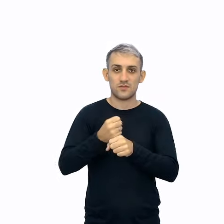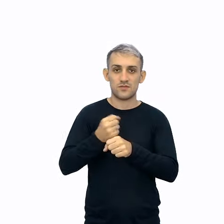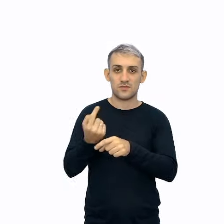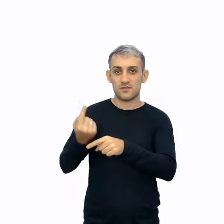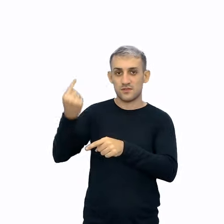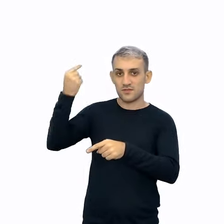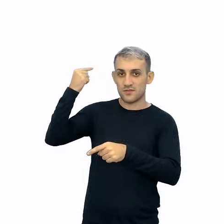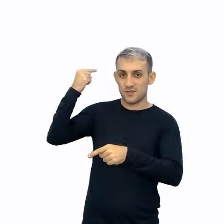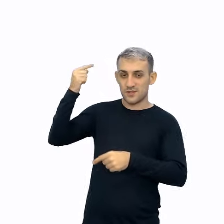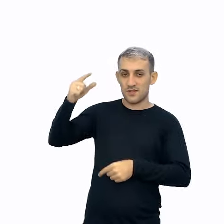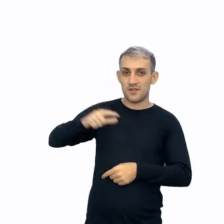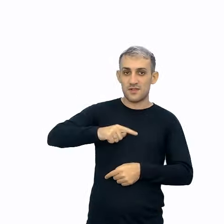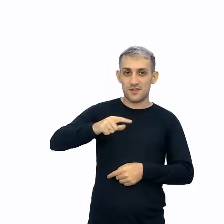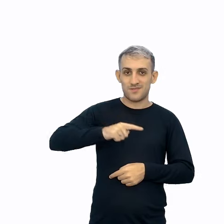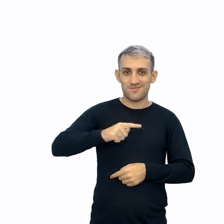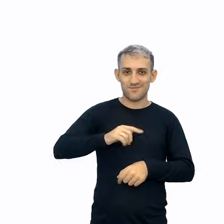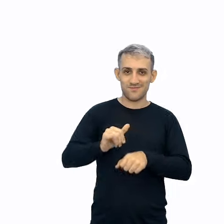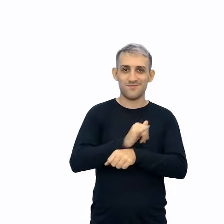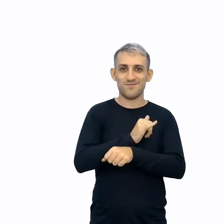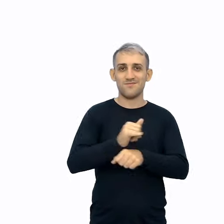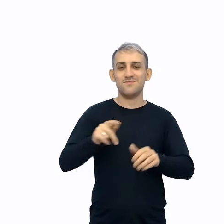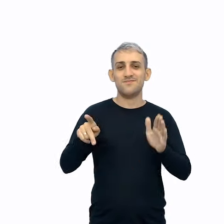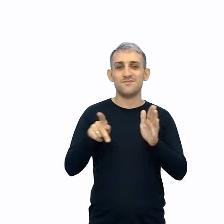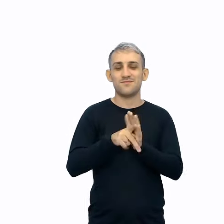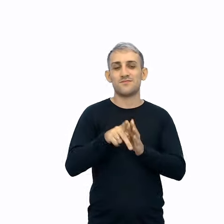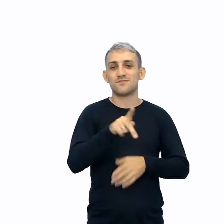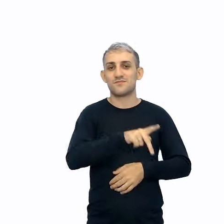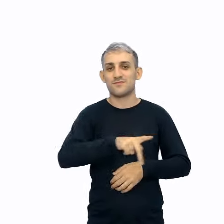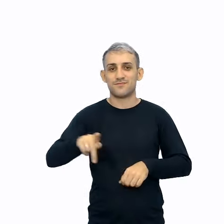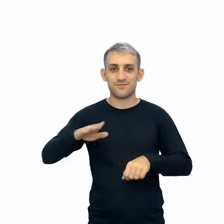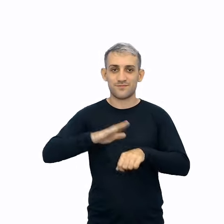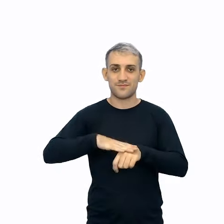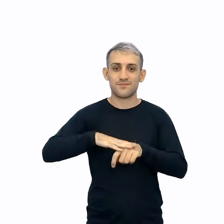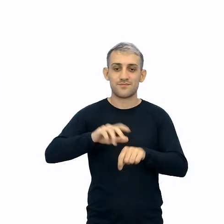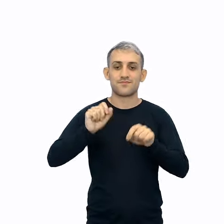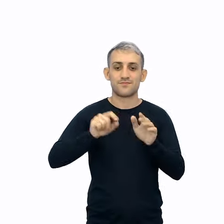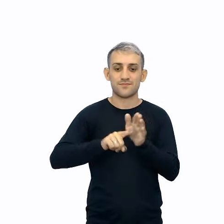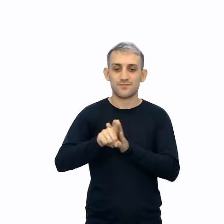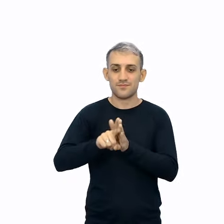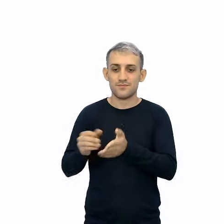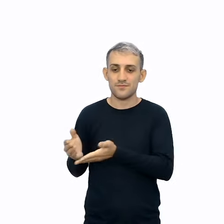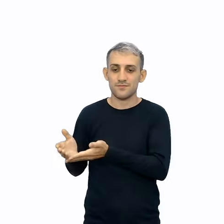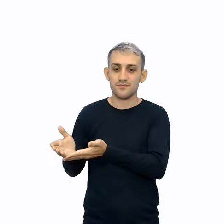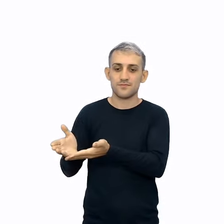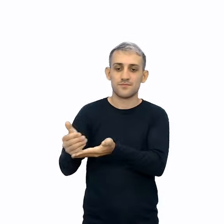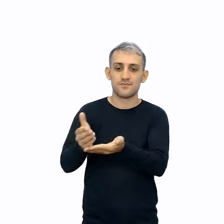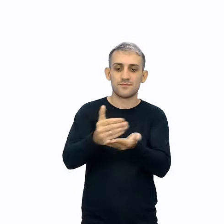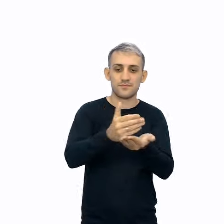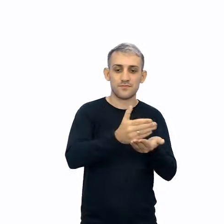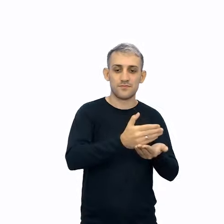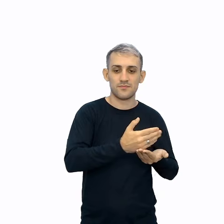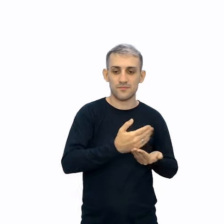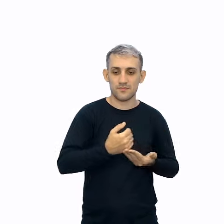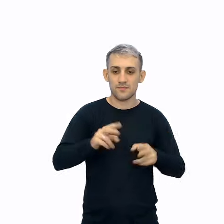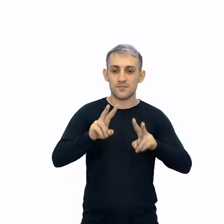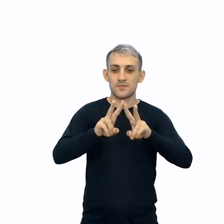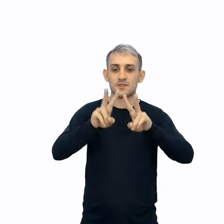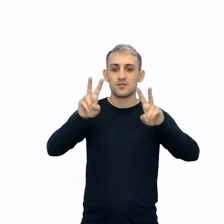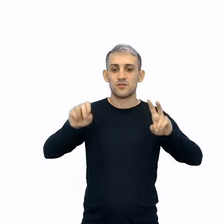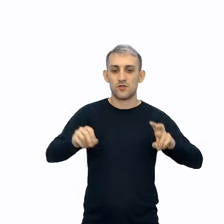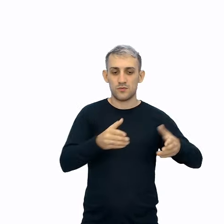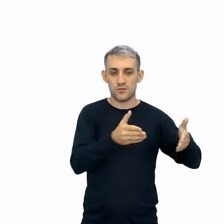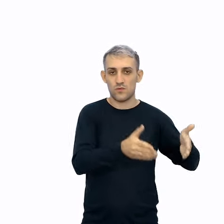é uma forma realmente do professor fazer a coleta de evidências em relação ao processo de